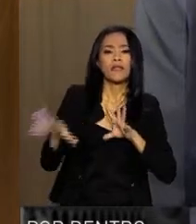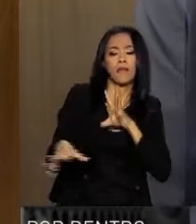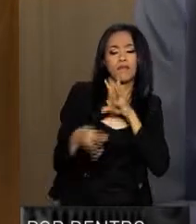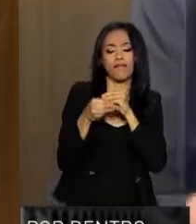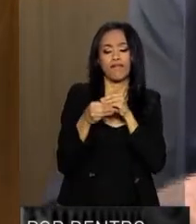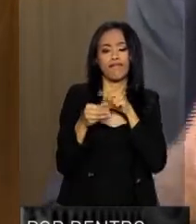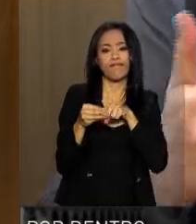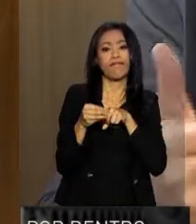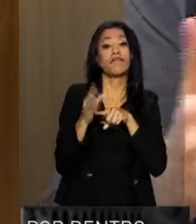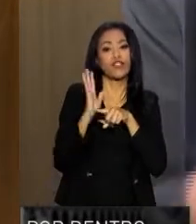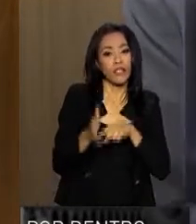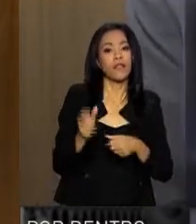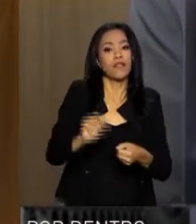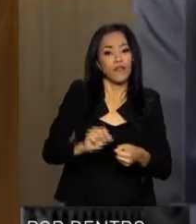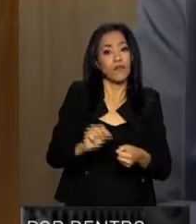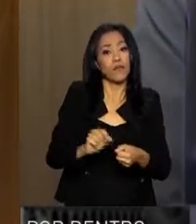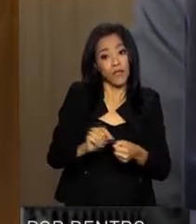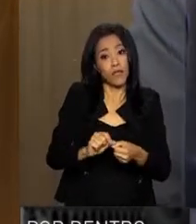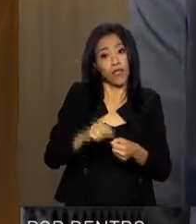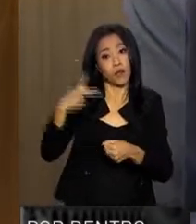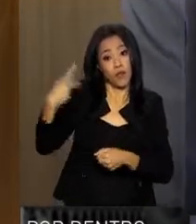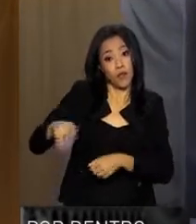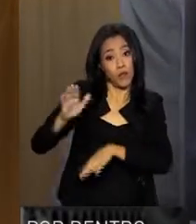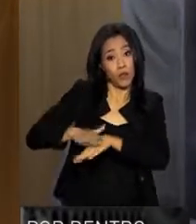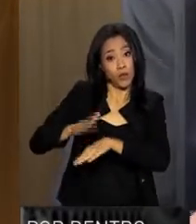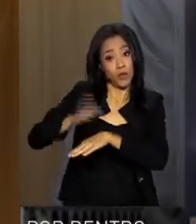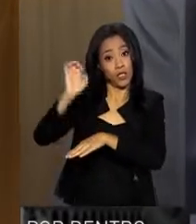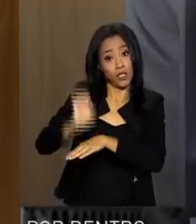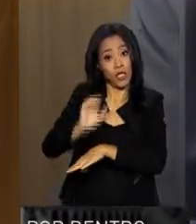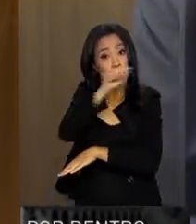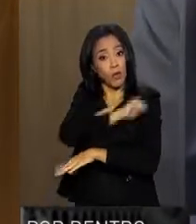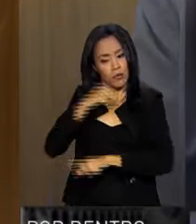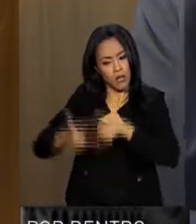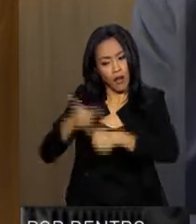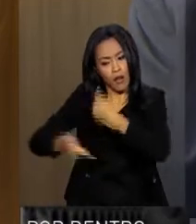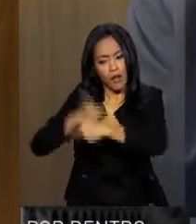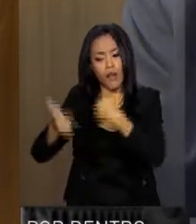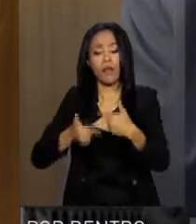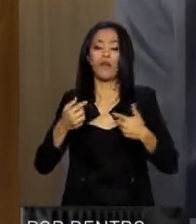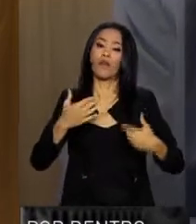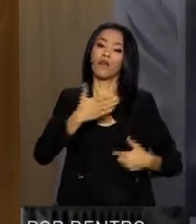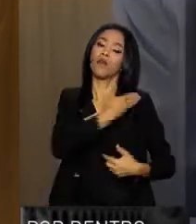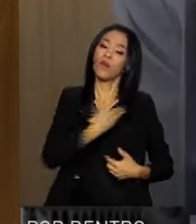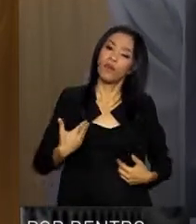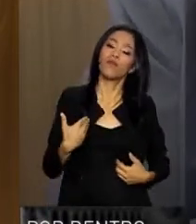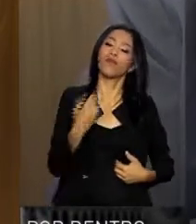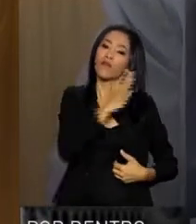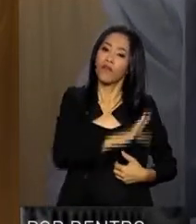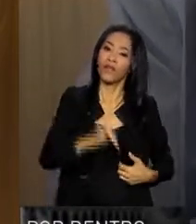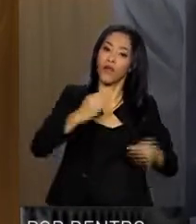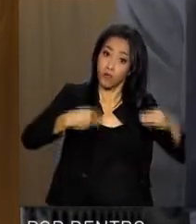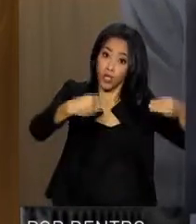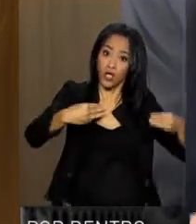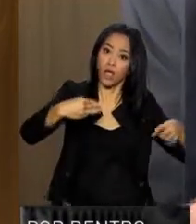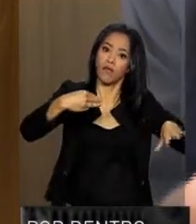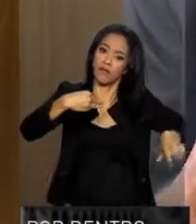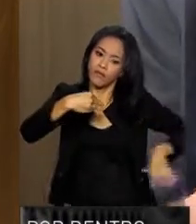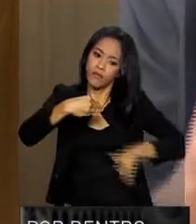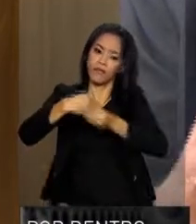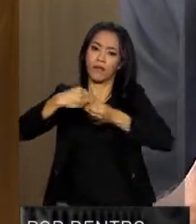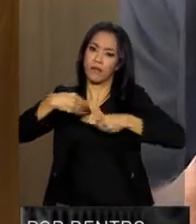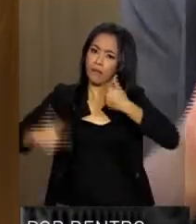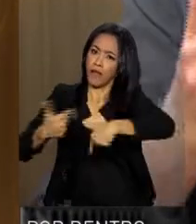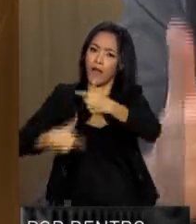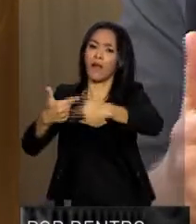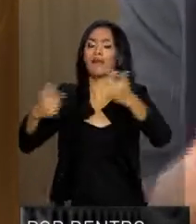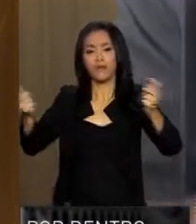feita basta que o estado do rio de janeiro possa colocar as suas questões junto ao ministério para que a gente possa agir